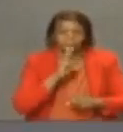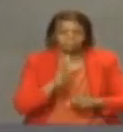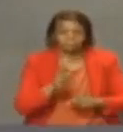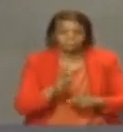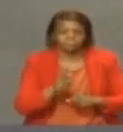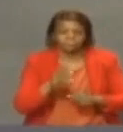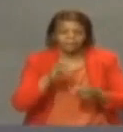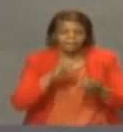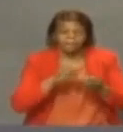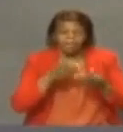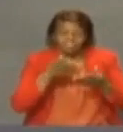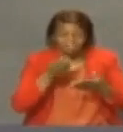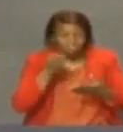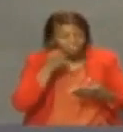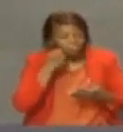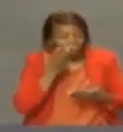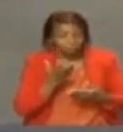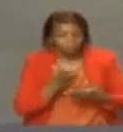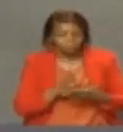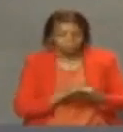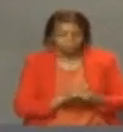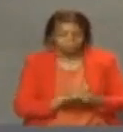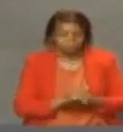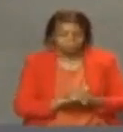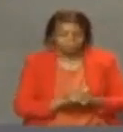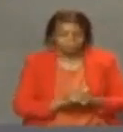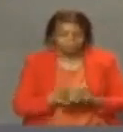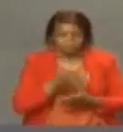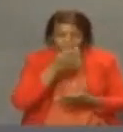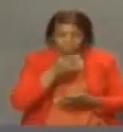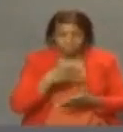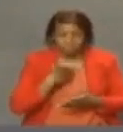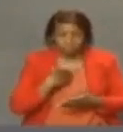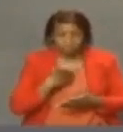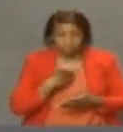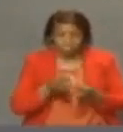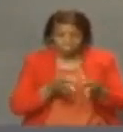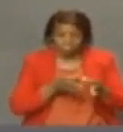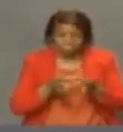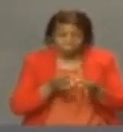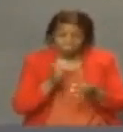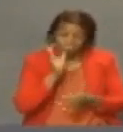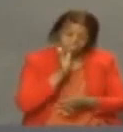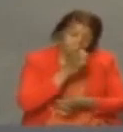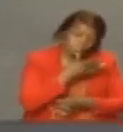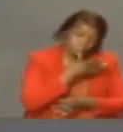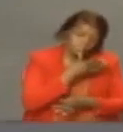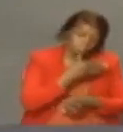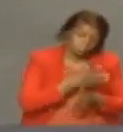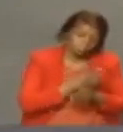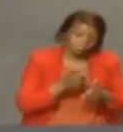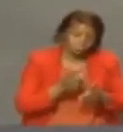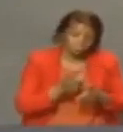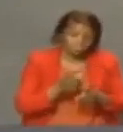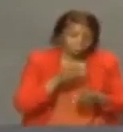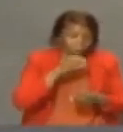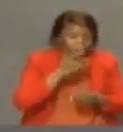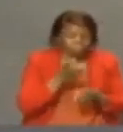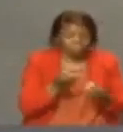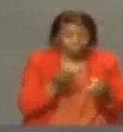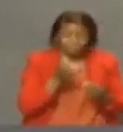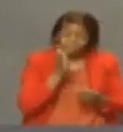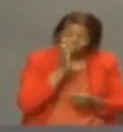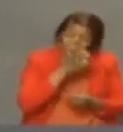mas não posso deixar aqui de manifestar a nossa indignação com os mais recentes e tristes